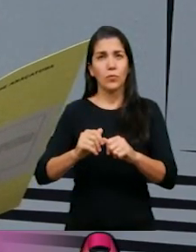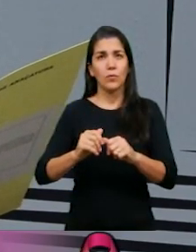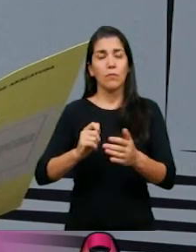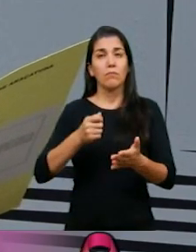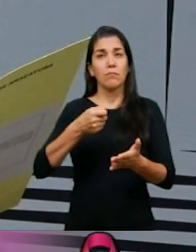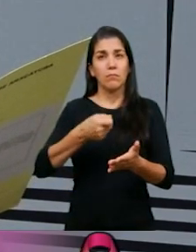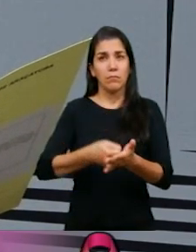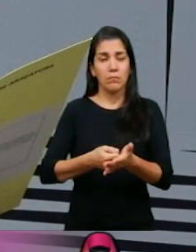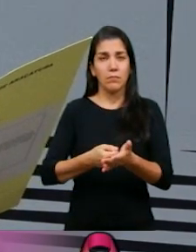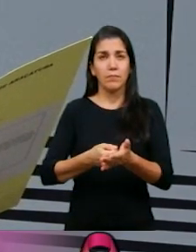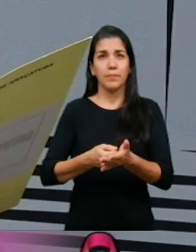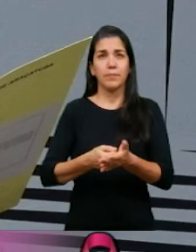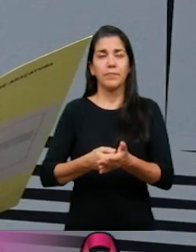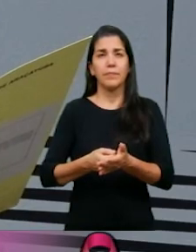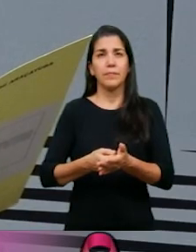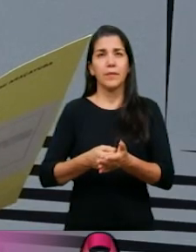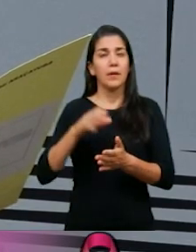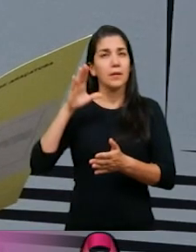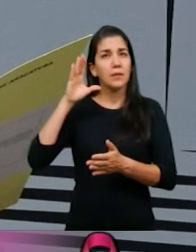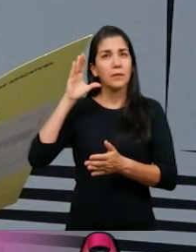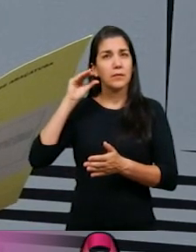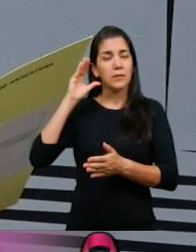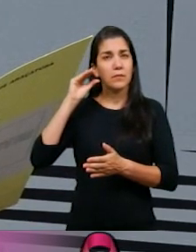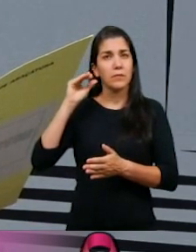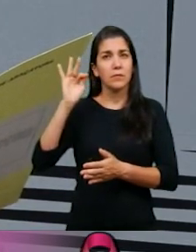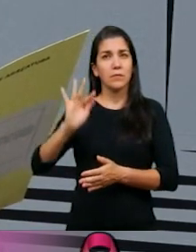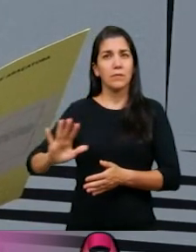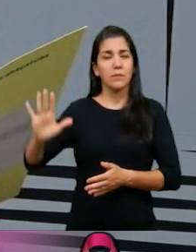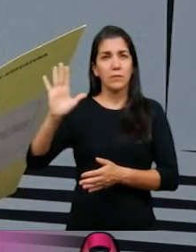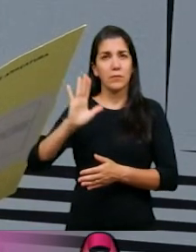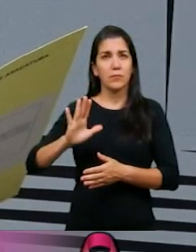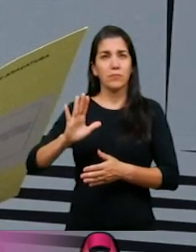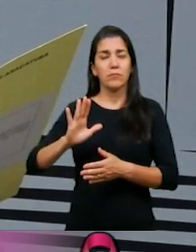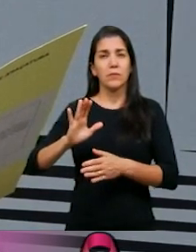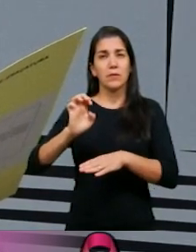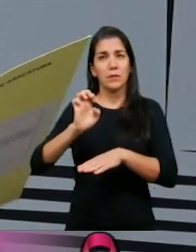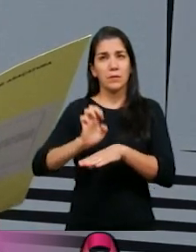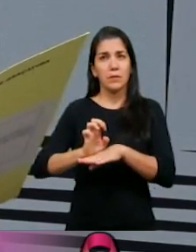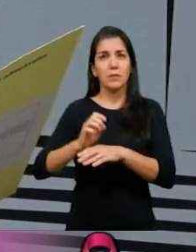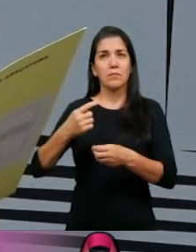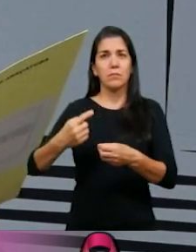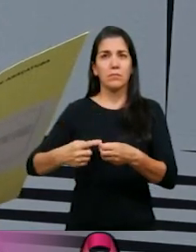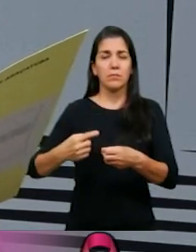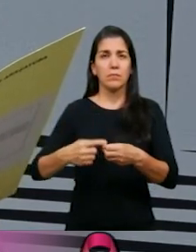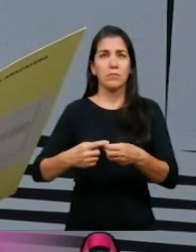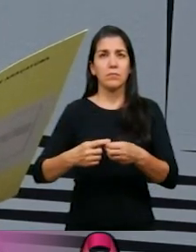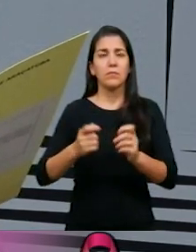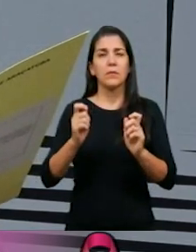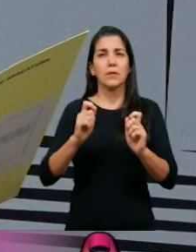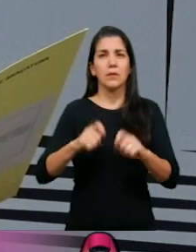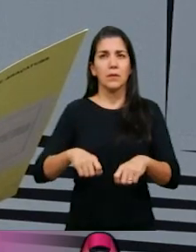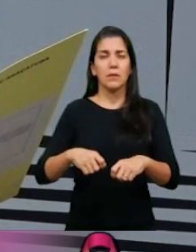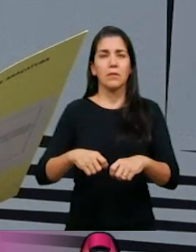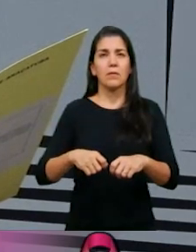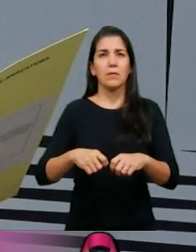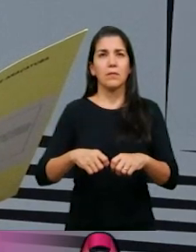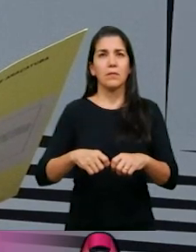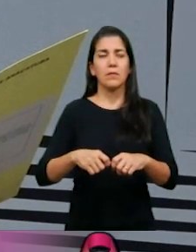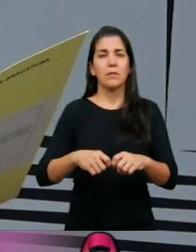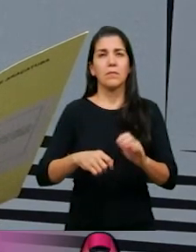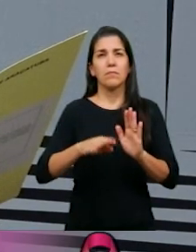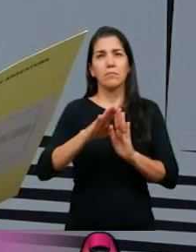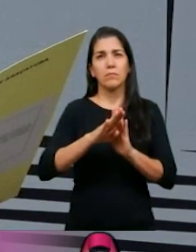servidores federais, estaduais, distritais e municipais, com a possibilidade de pontuação na